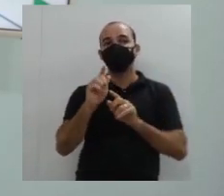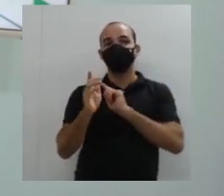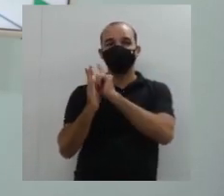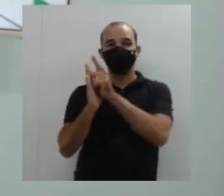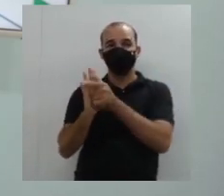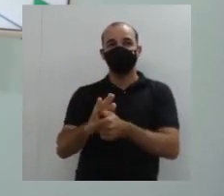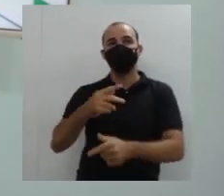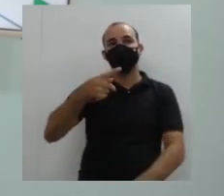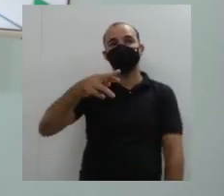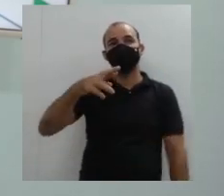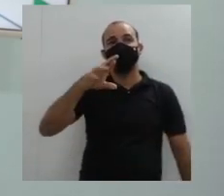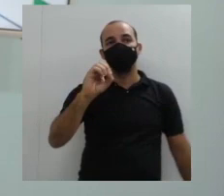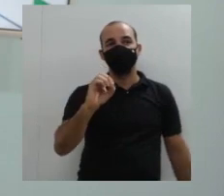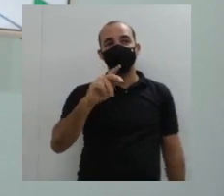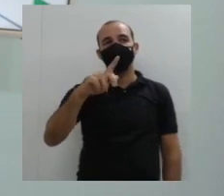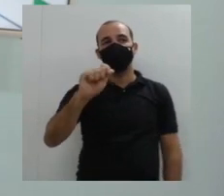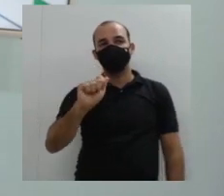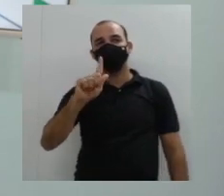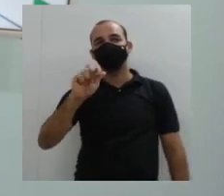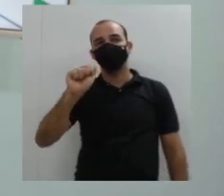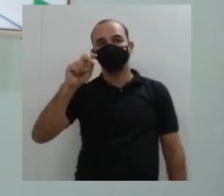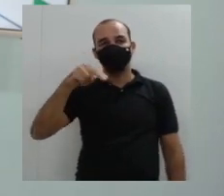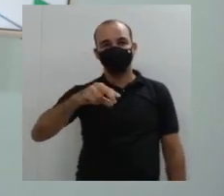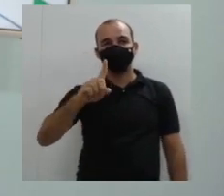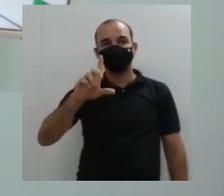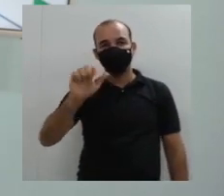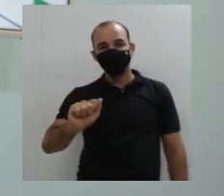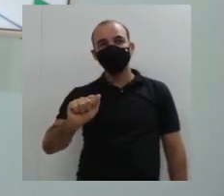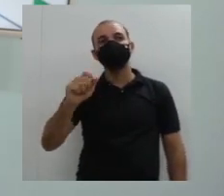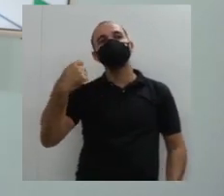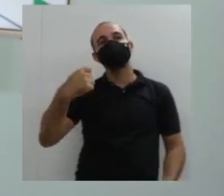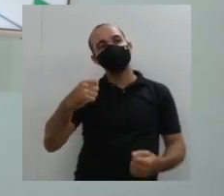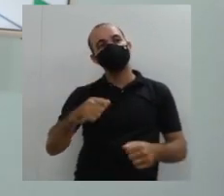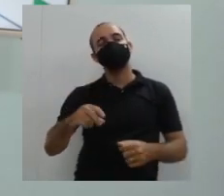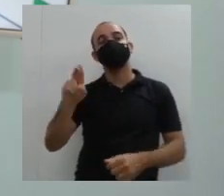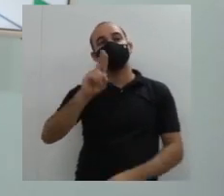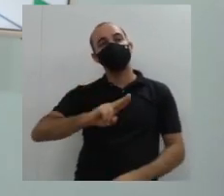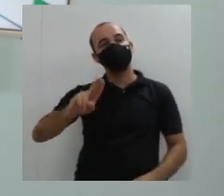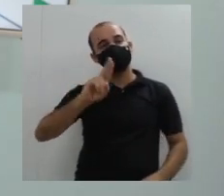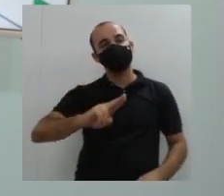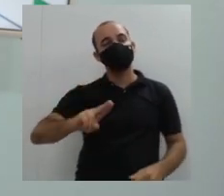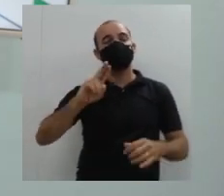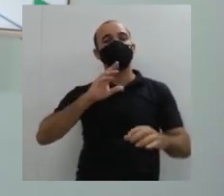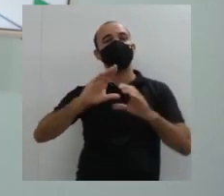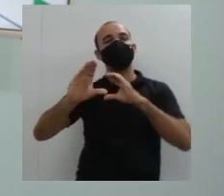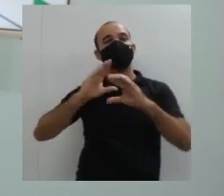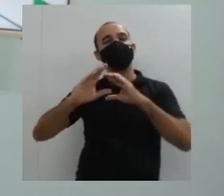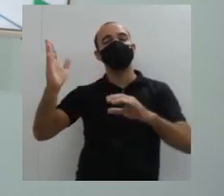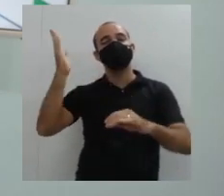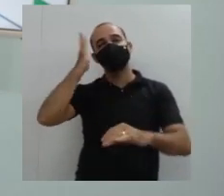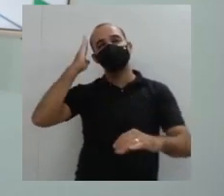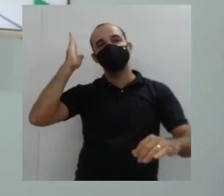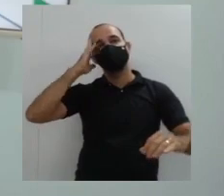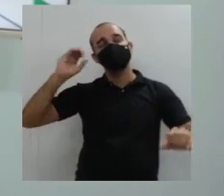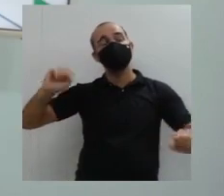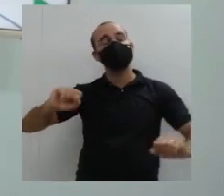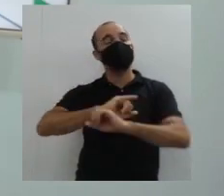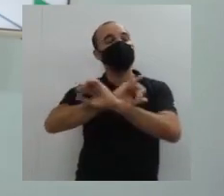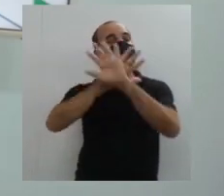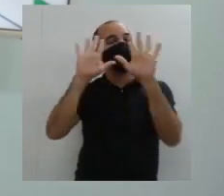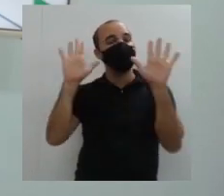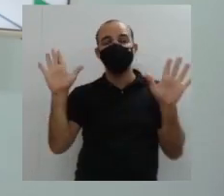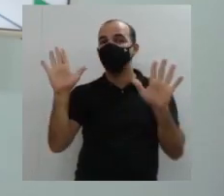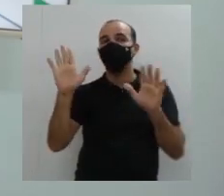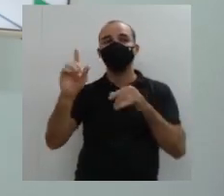determinado assunto, nós temos que utilizar o quê? A linguagem clara, objetiva. Na